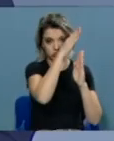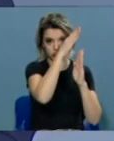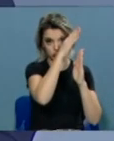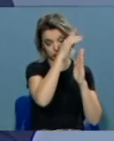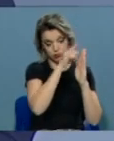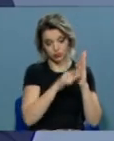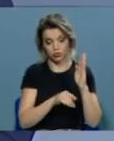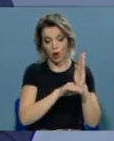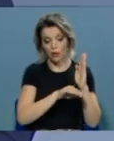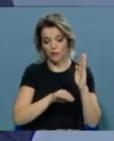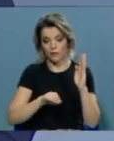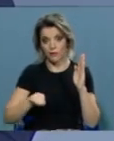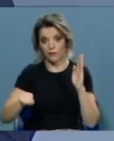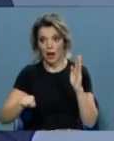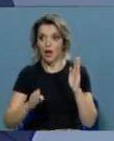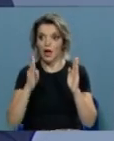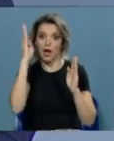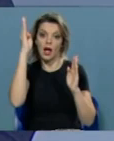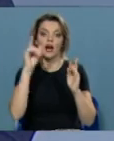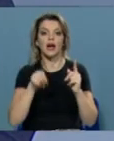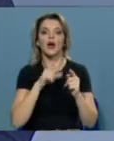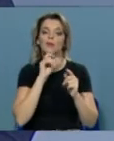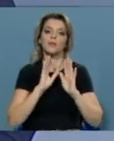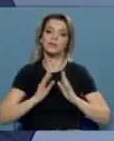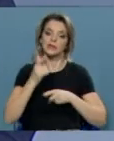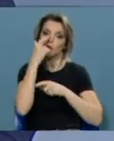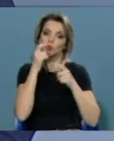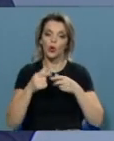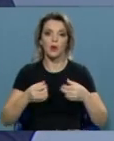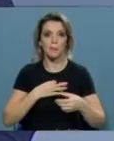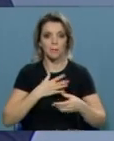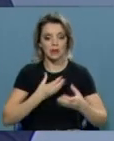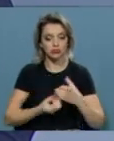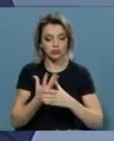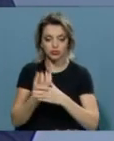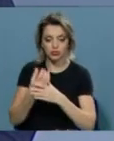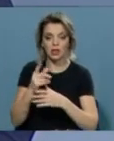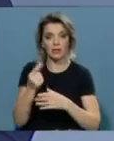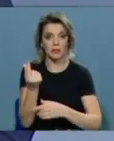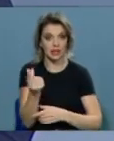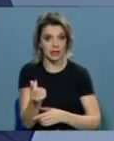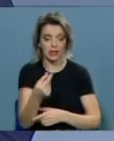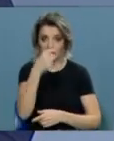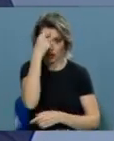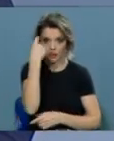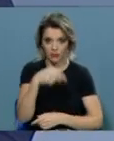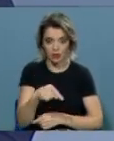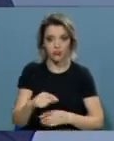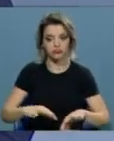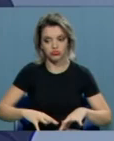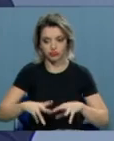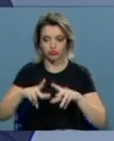e esta retoma vai precisar de gente empreendedora e de capital e em é difícil isso pessoas que toma acontecer